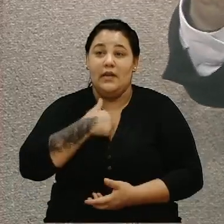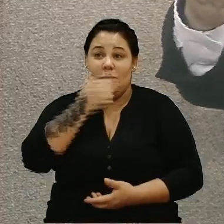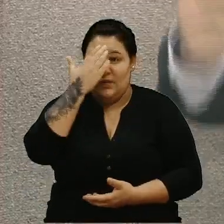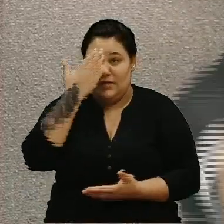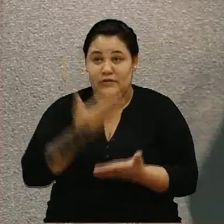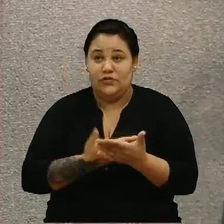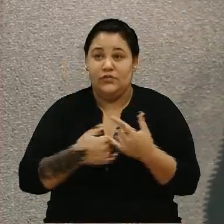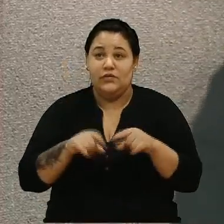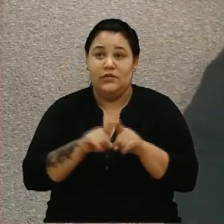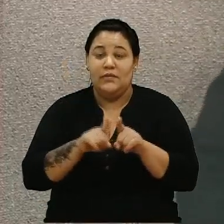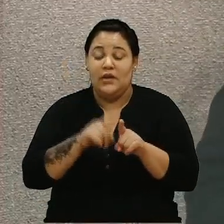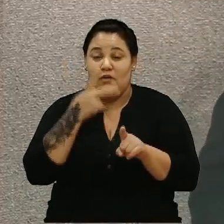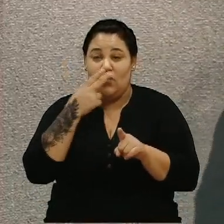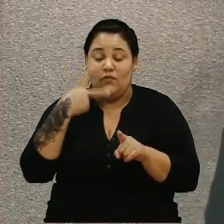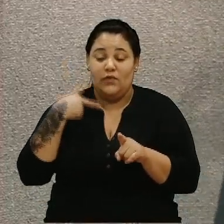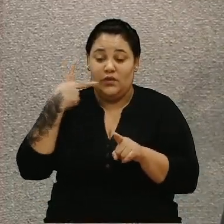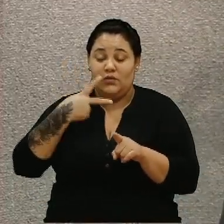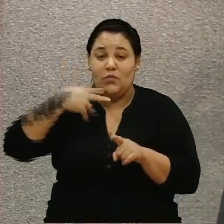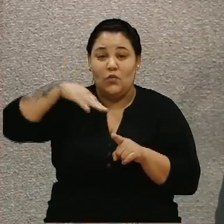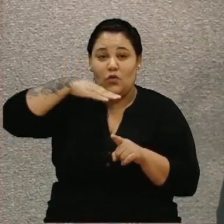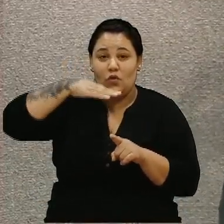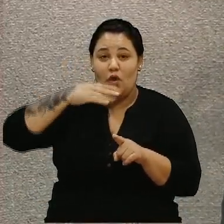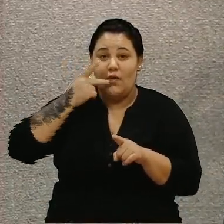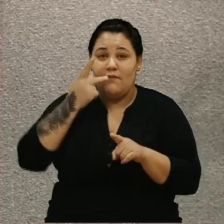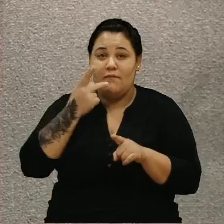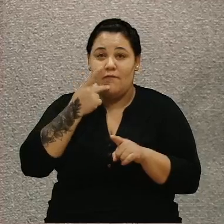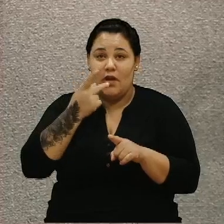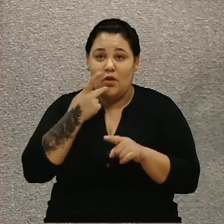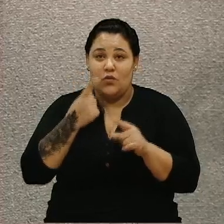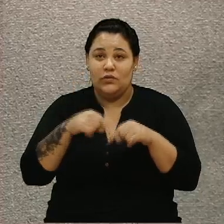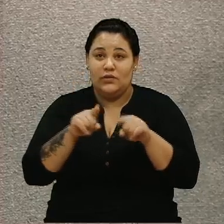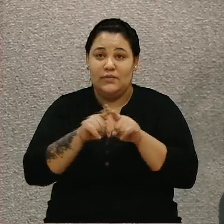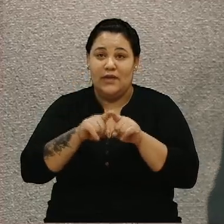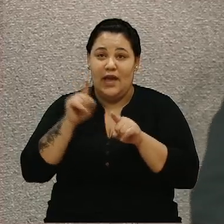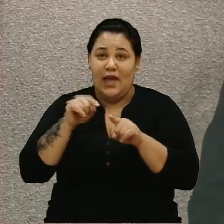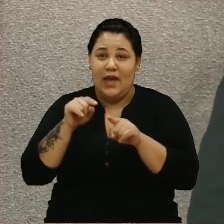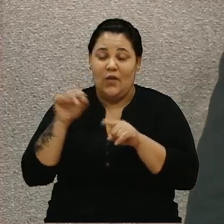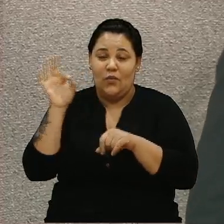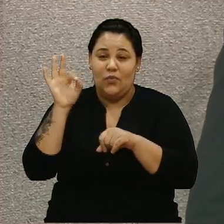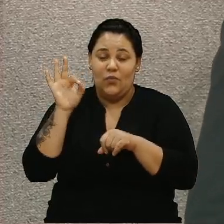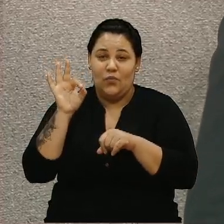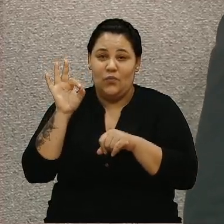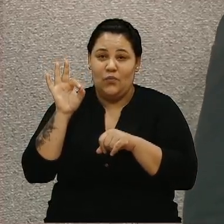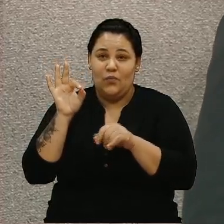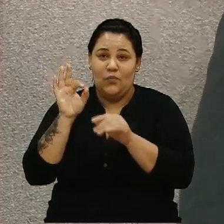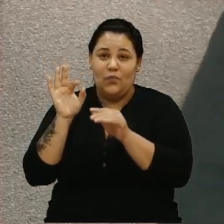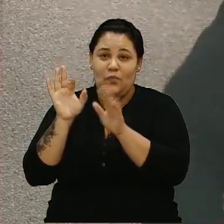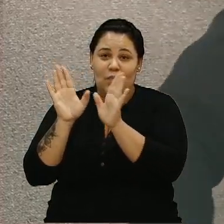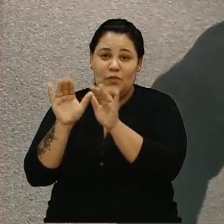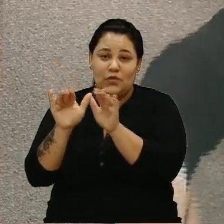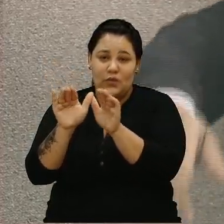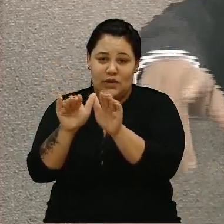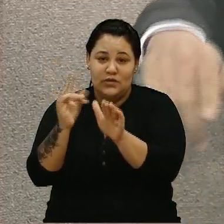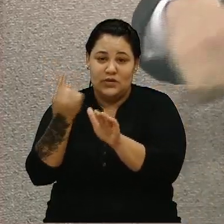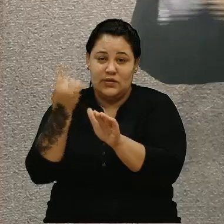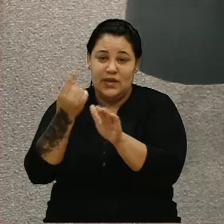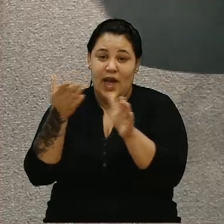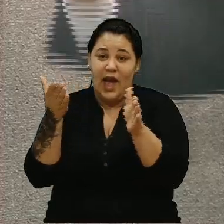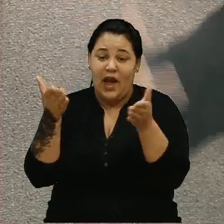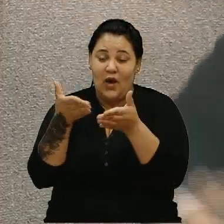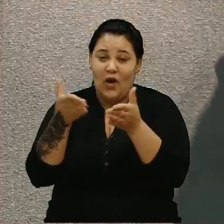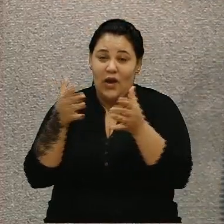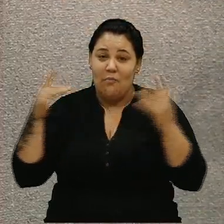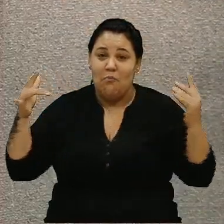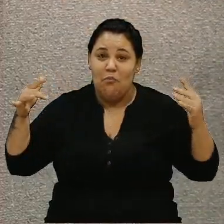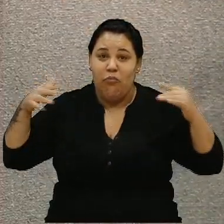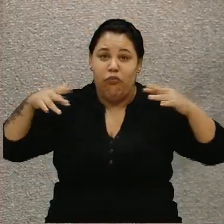Bortola falou, na última legislatura ele era uma andorinha sozinha, agora nós somos muitos. Em breve seremos